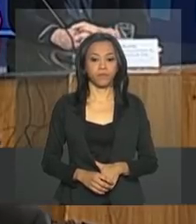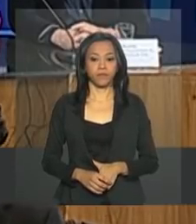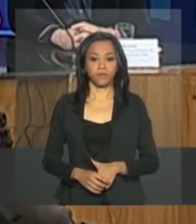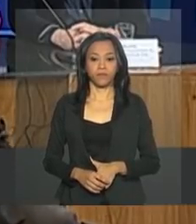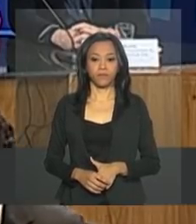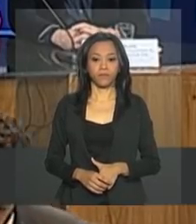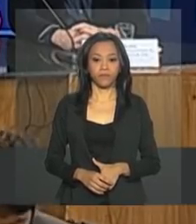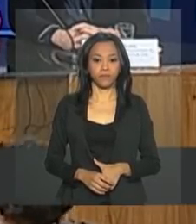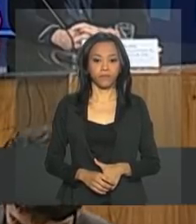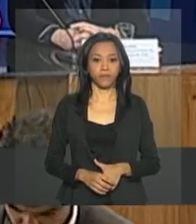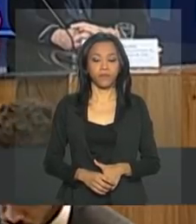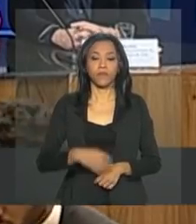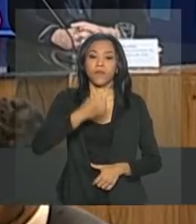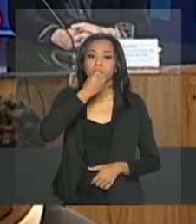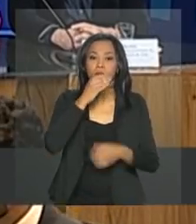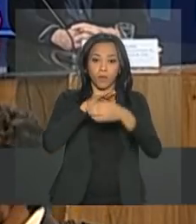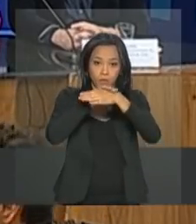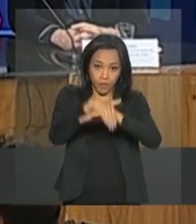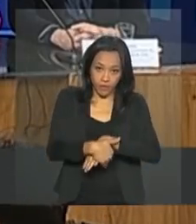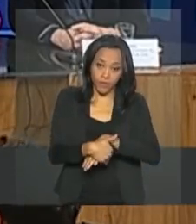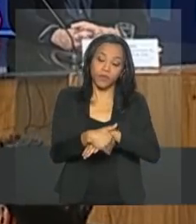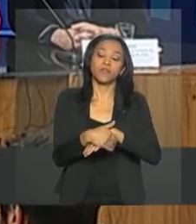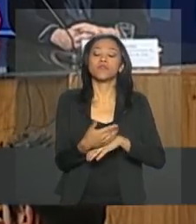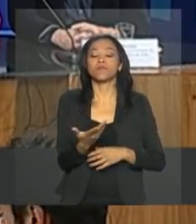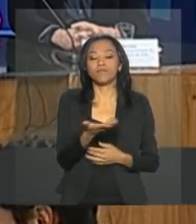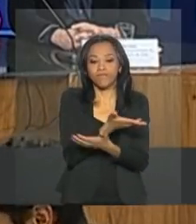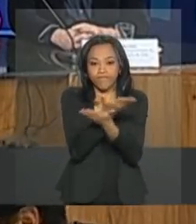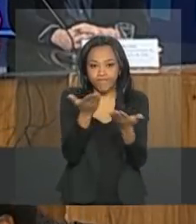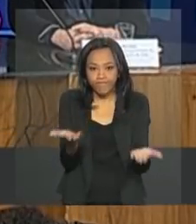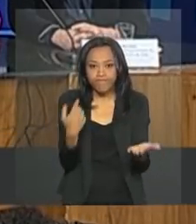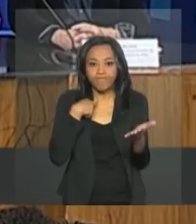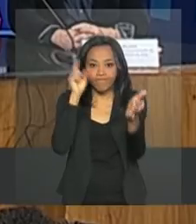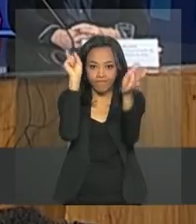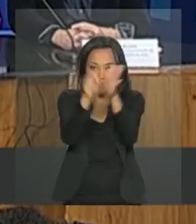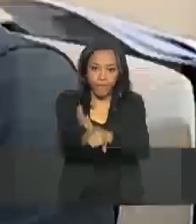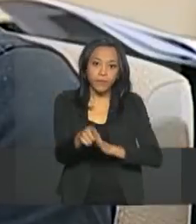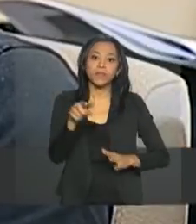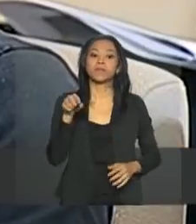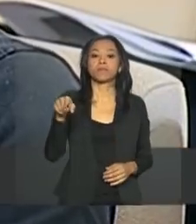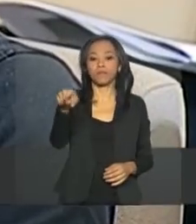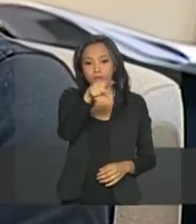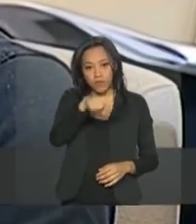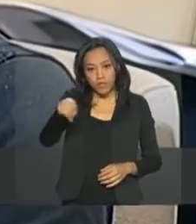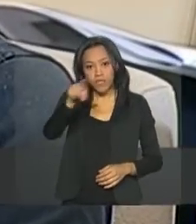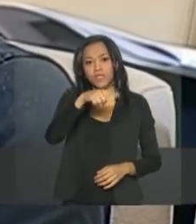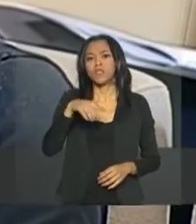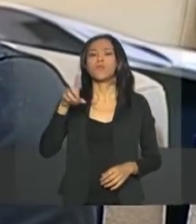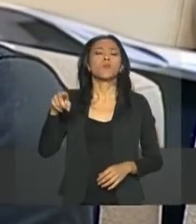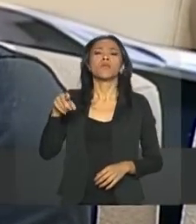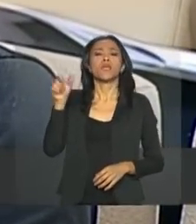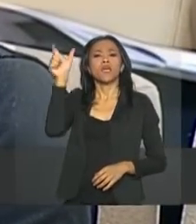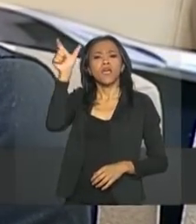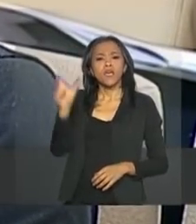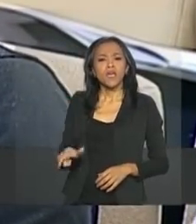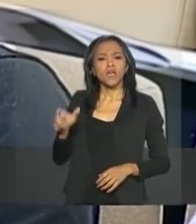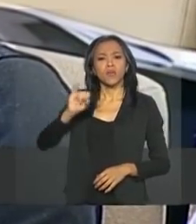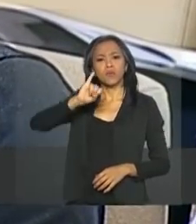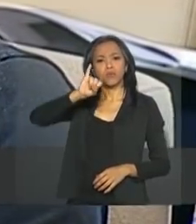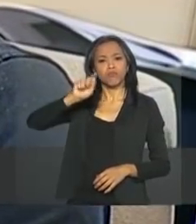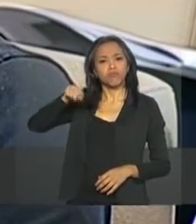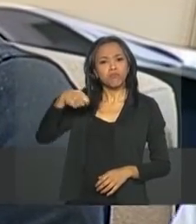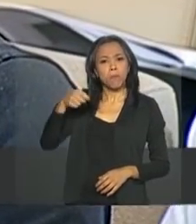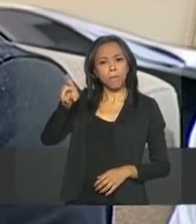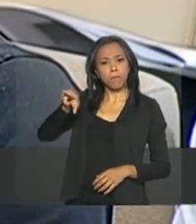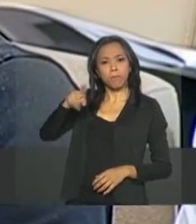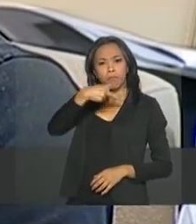boa noite e alecsandro matéria do portal g1 tem tanto para vocês sobre essa crítica do presidente eleito já emocionaram